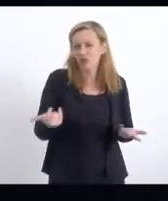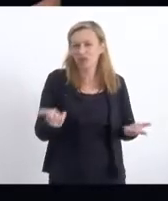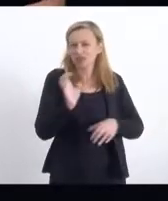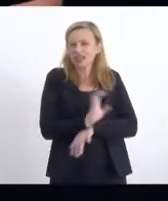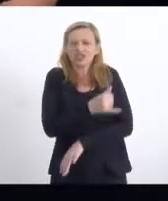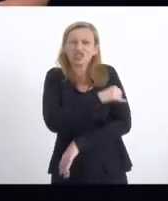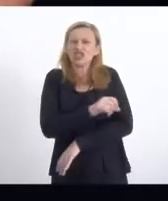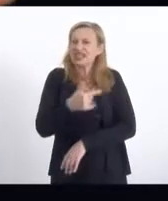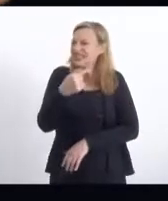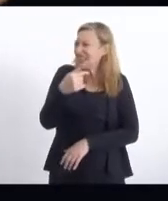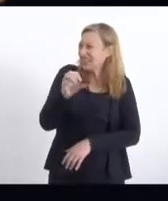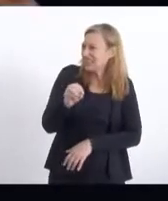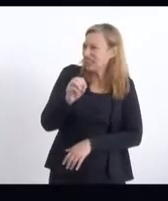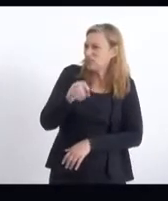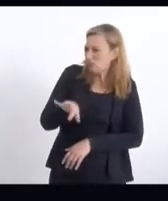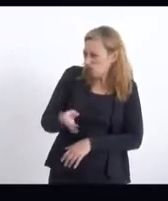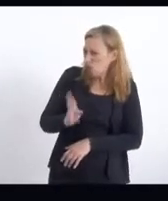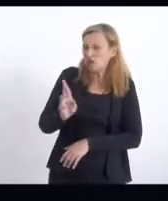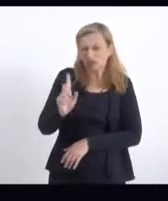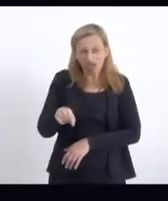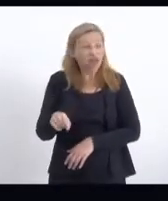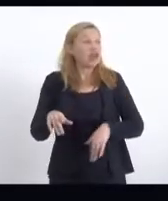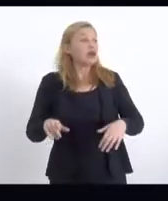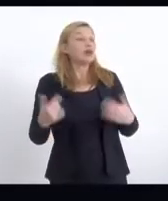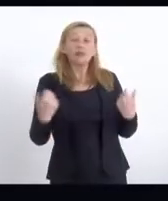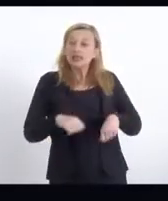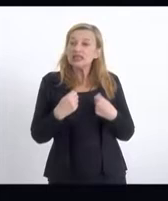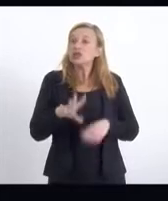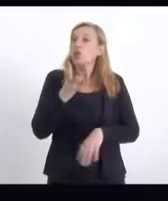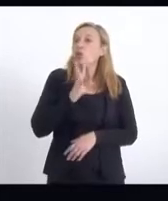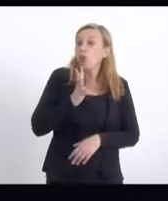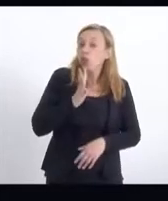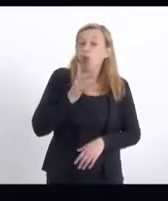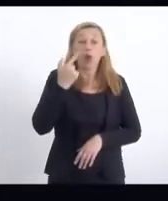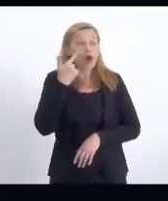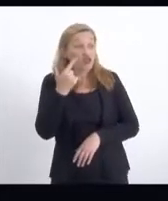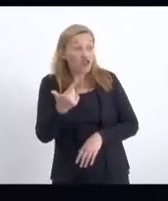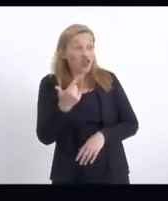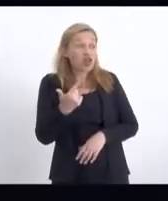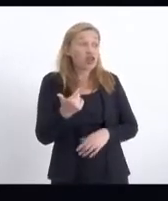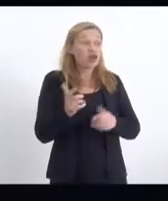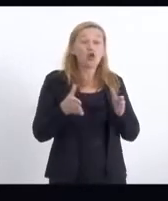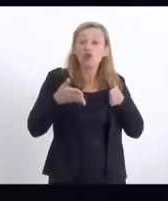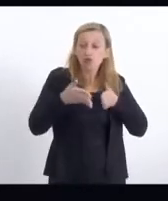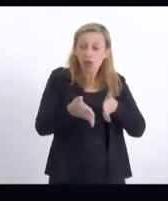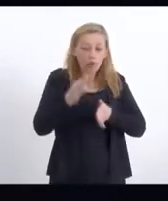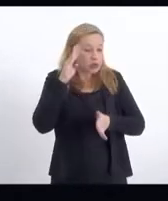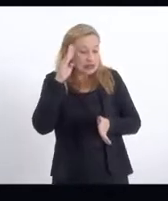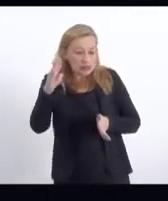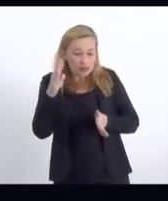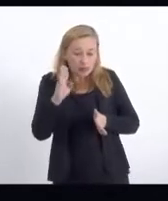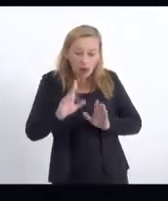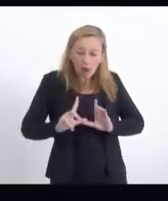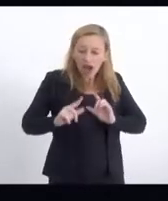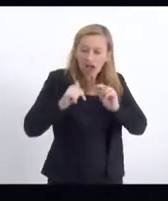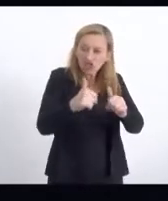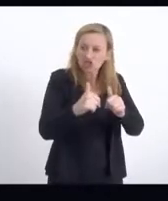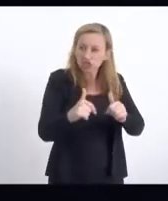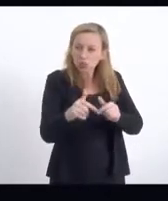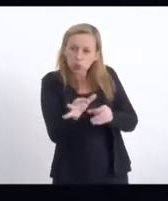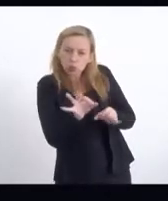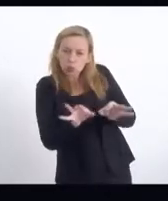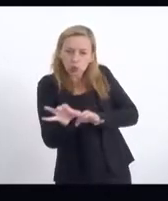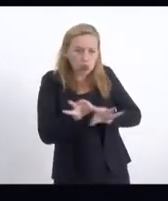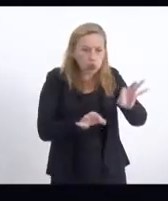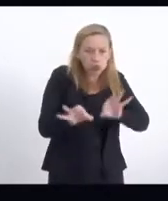70 bilhões? Né? Então, a gente precisa conhecer, precisa ver os gargalos centrais, tocar para frente, reestruturar a máquina